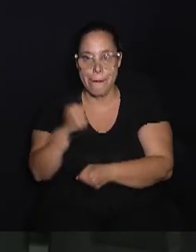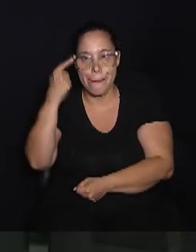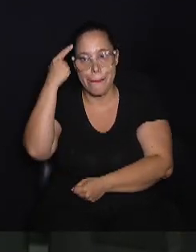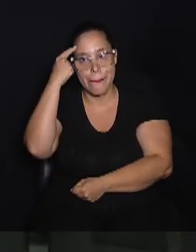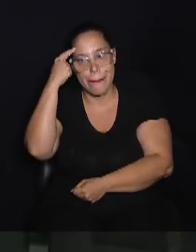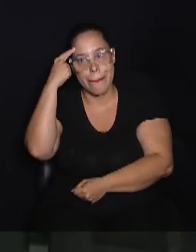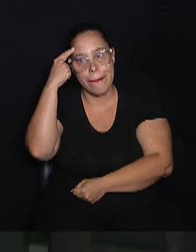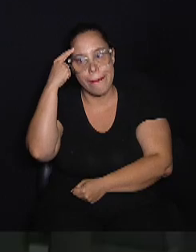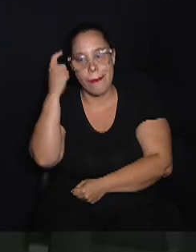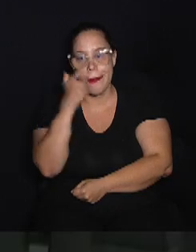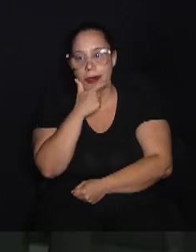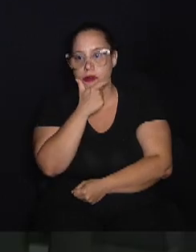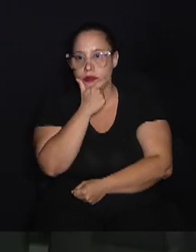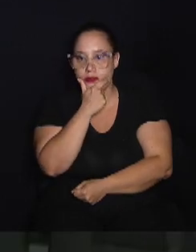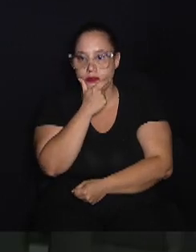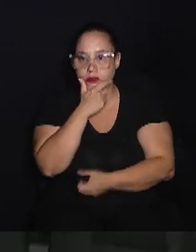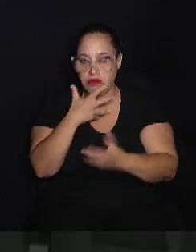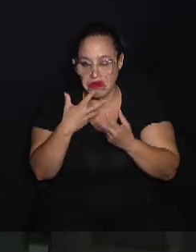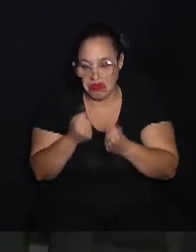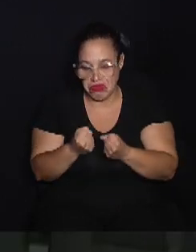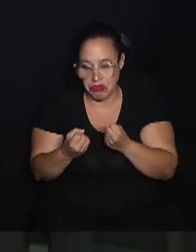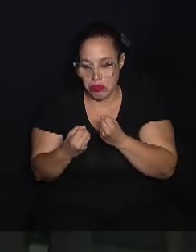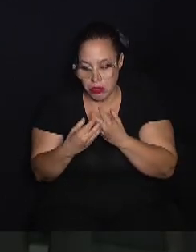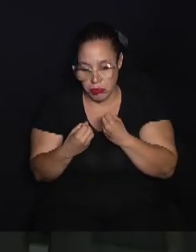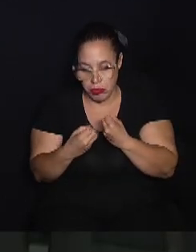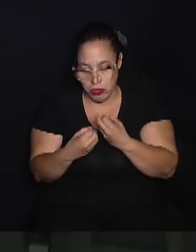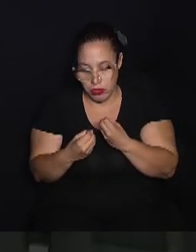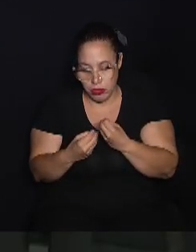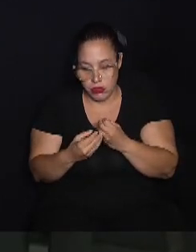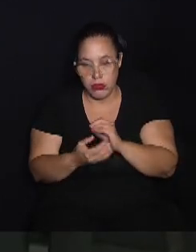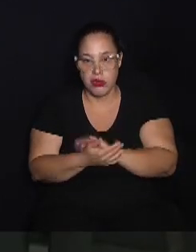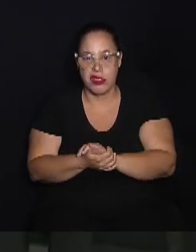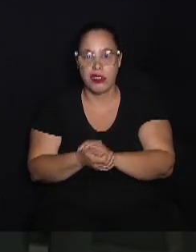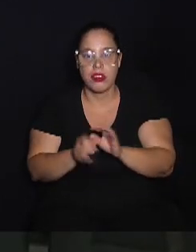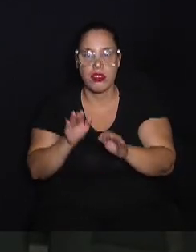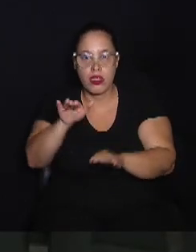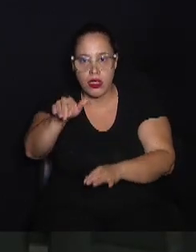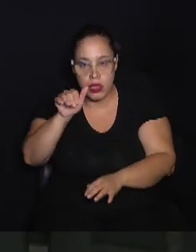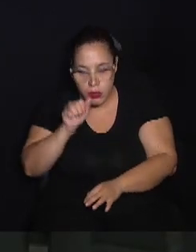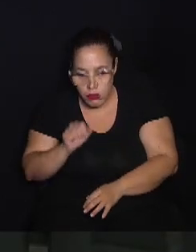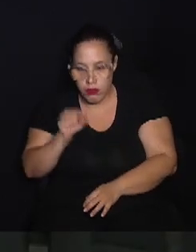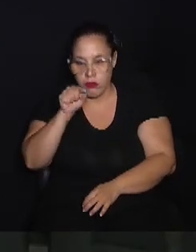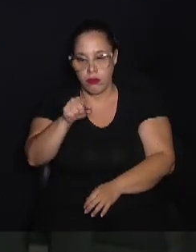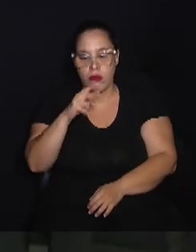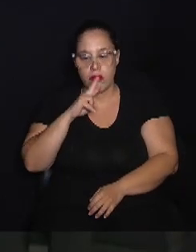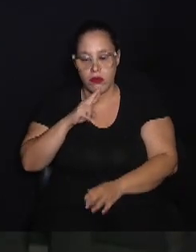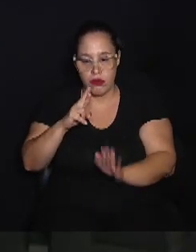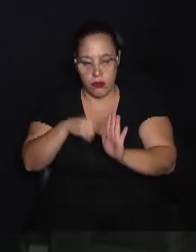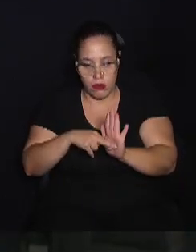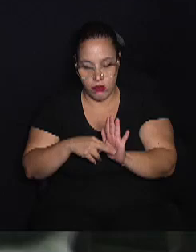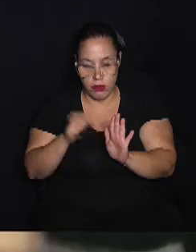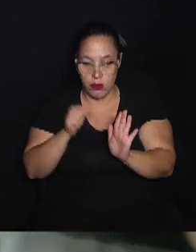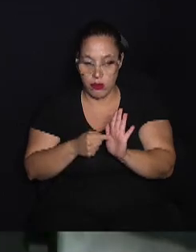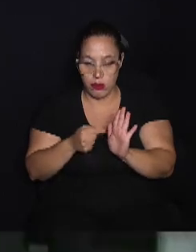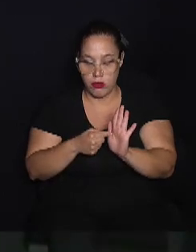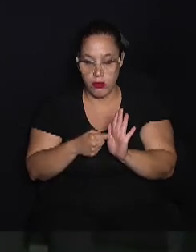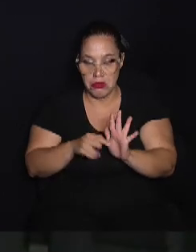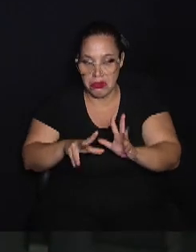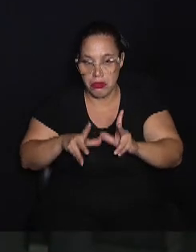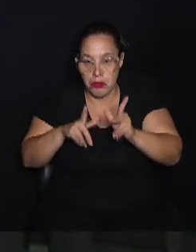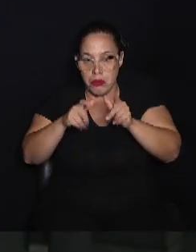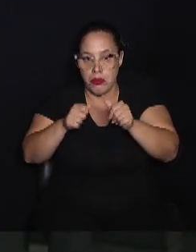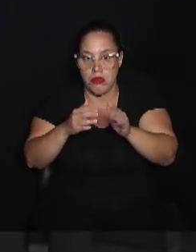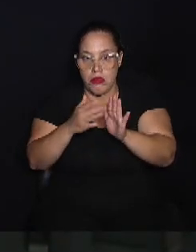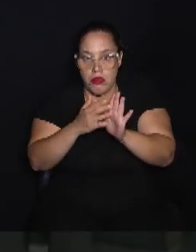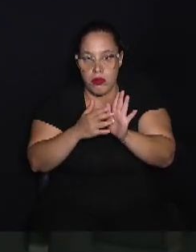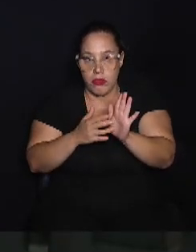gente recebeu de informação então quando a gente fez esse requerimento foi também ter ter todo ter todos esses